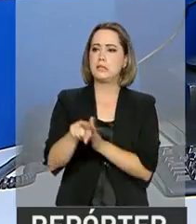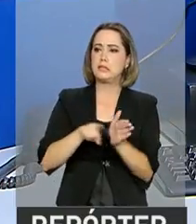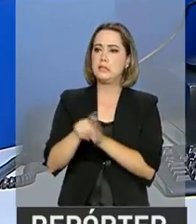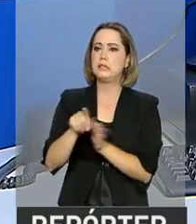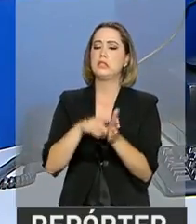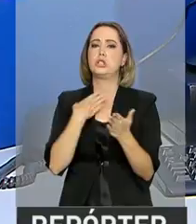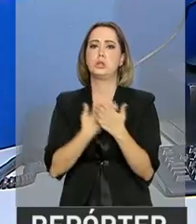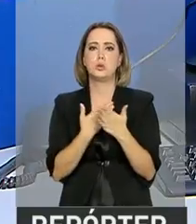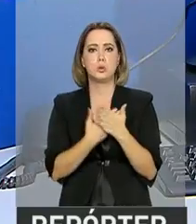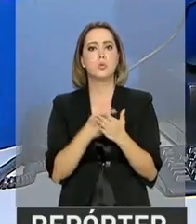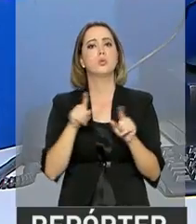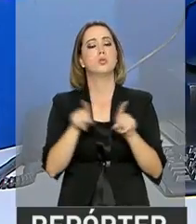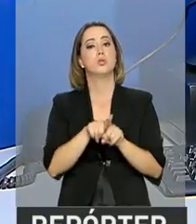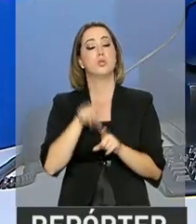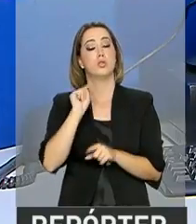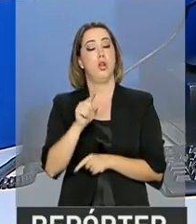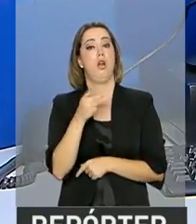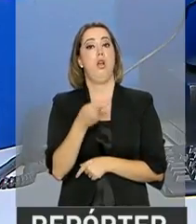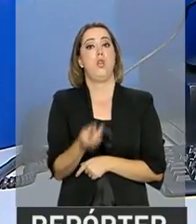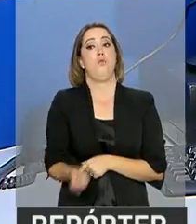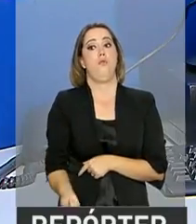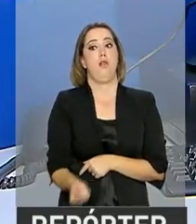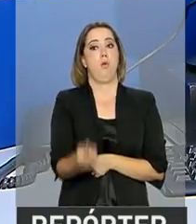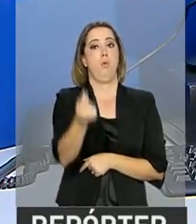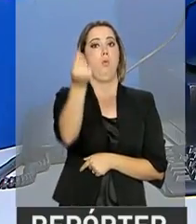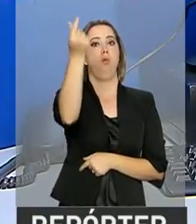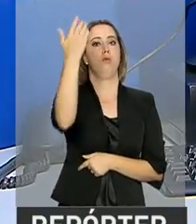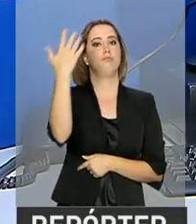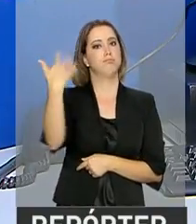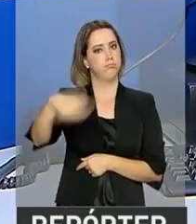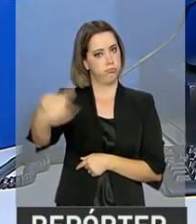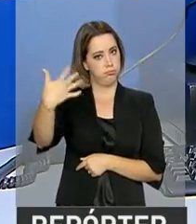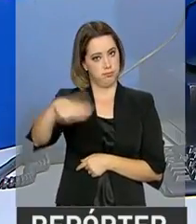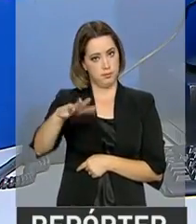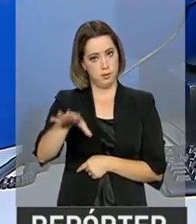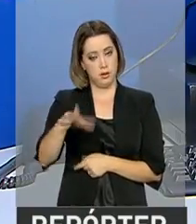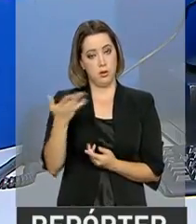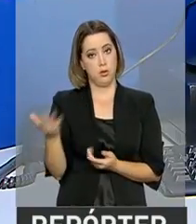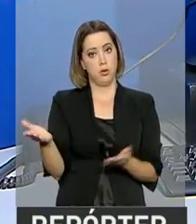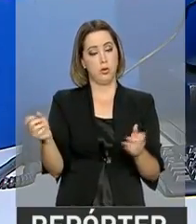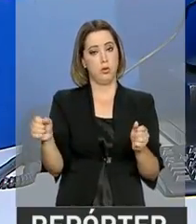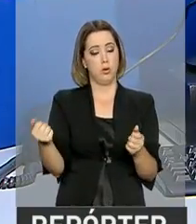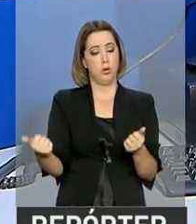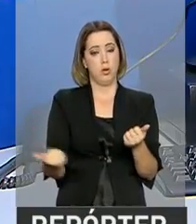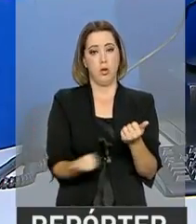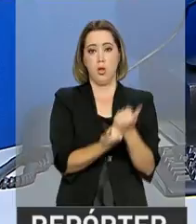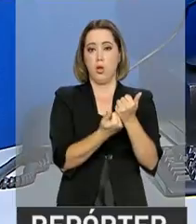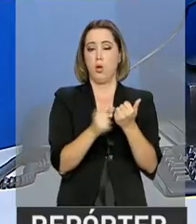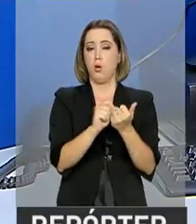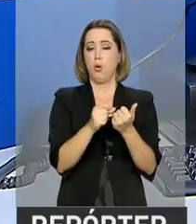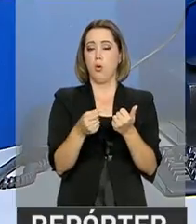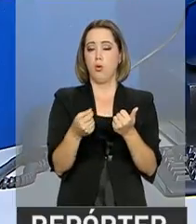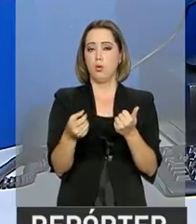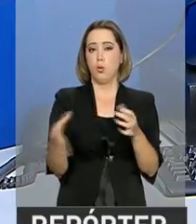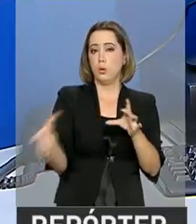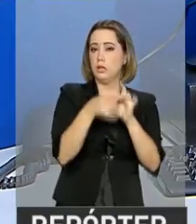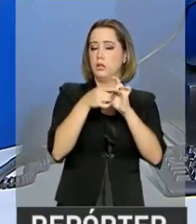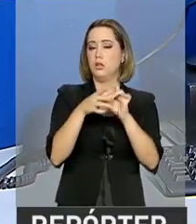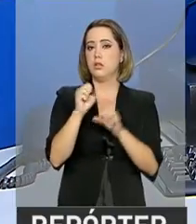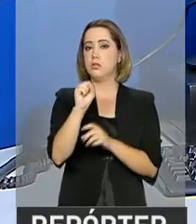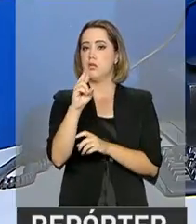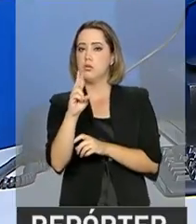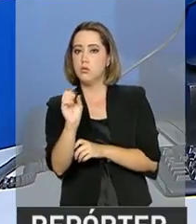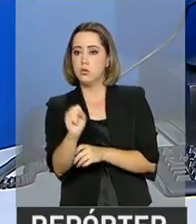pelo alto custo para os pacientes o Ministério da Saúde decidiu incorporar o remédio a lista de medicamentos